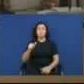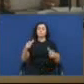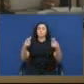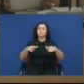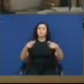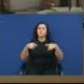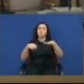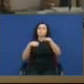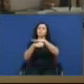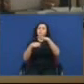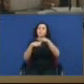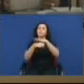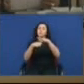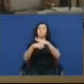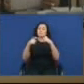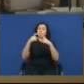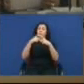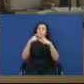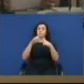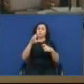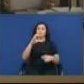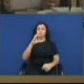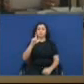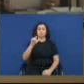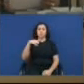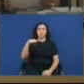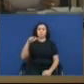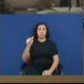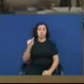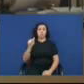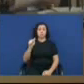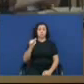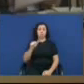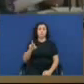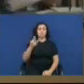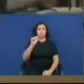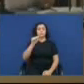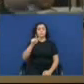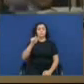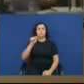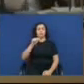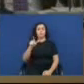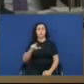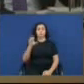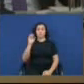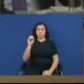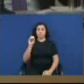de entrada da Policlínica Dr. Odair Ragazzo de Camargo.